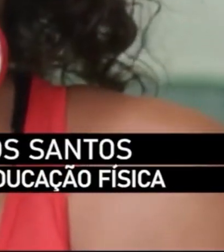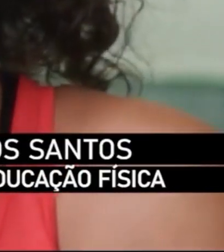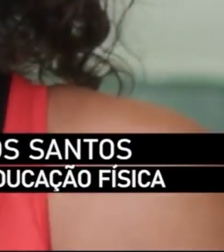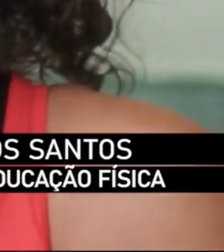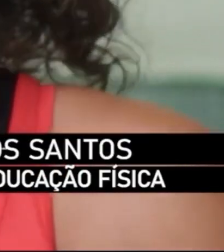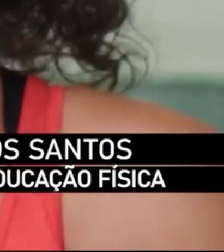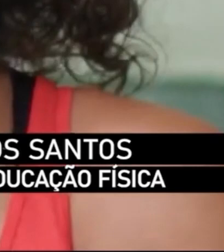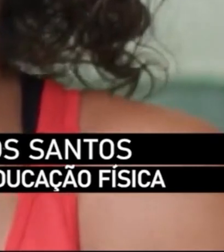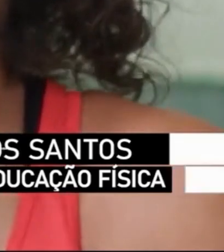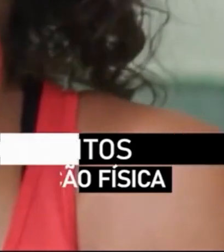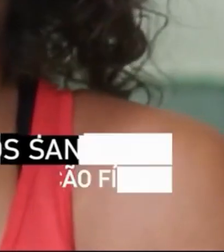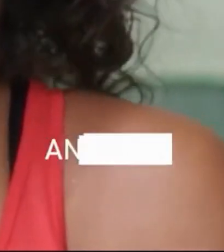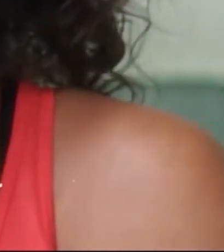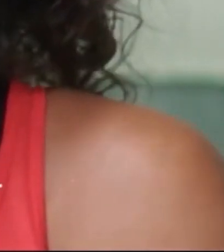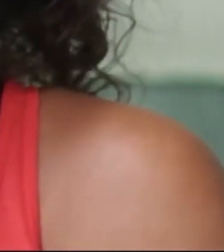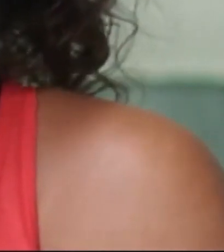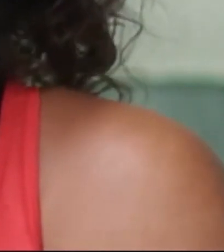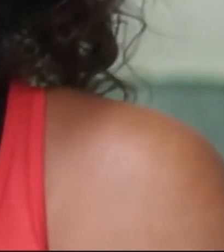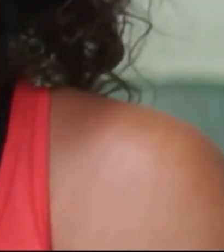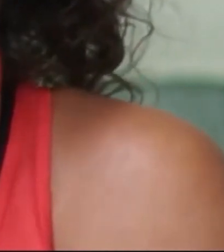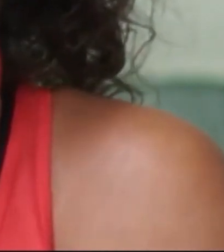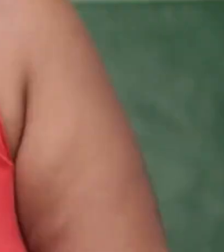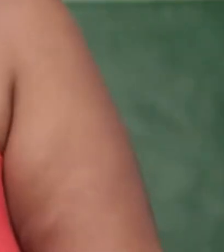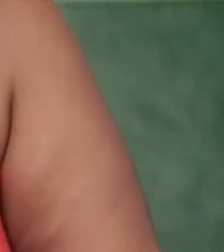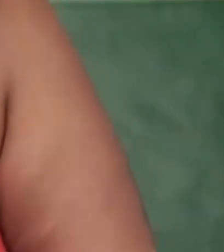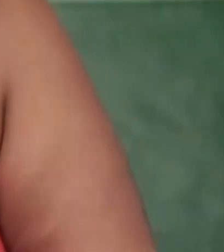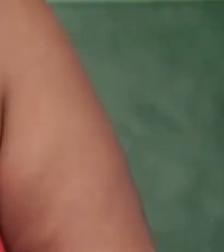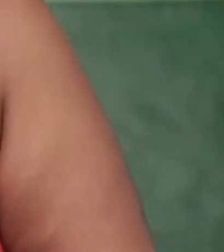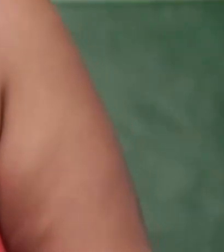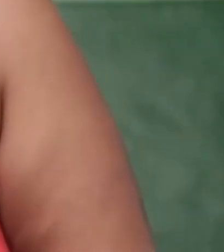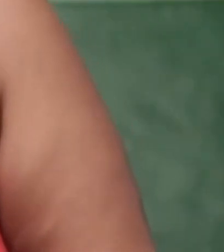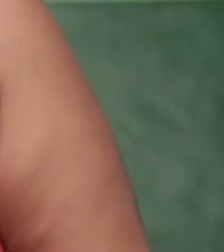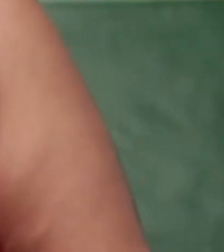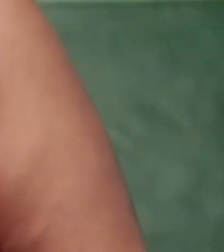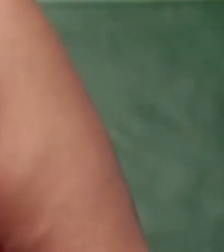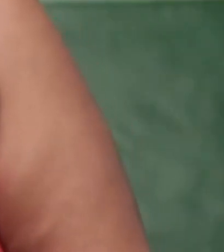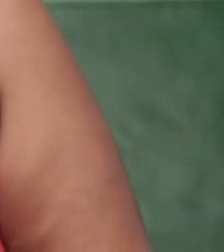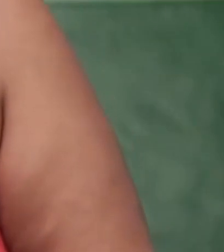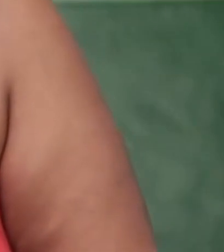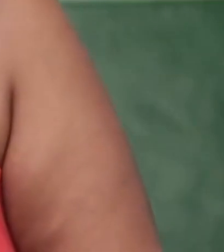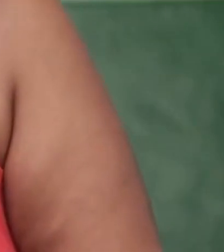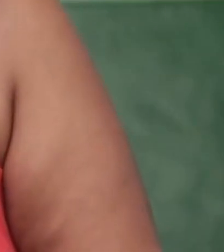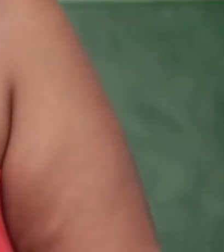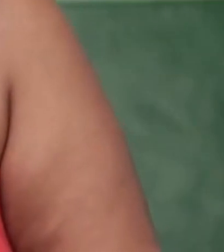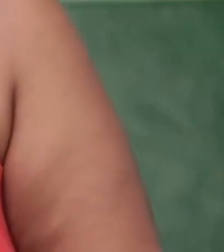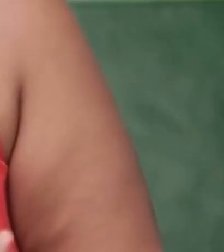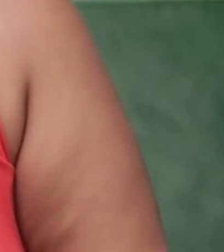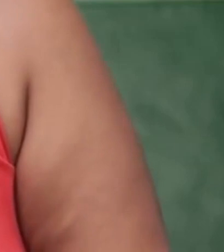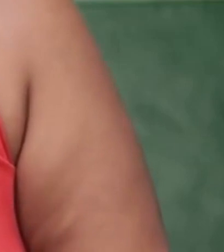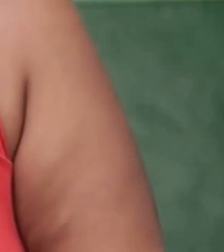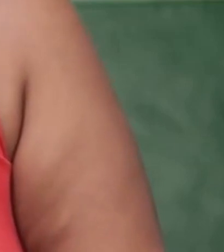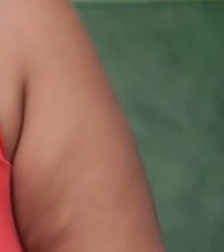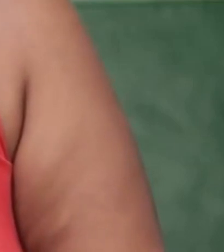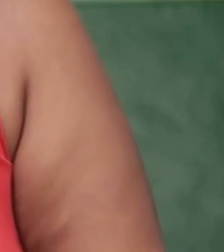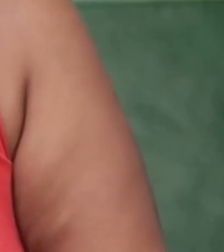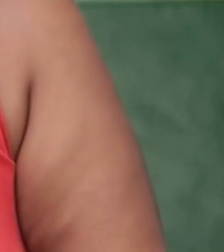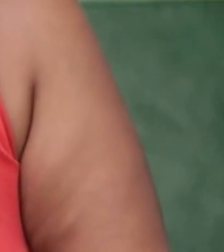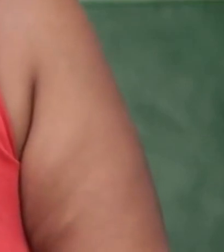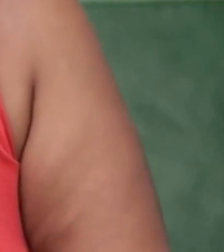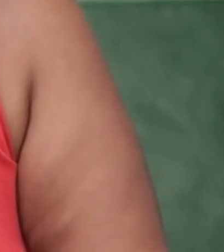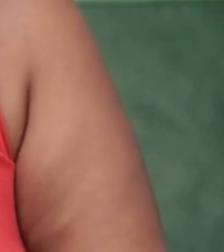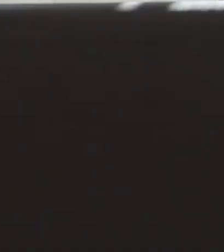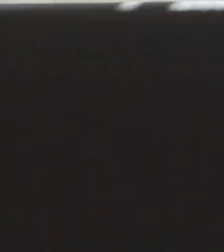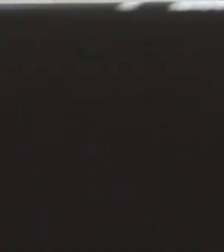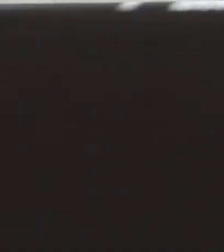E durante os estágios era mais análise observacional. Quando não, tinha professor que era responsável nosso por estágio, que queria que a gente